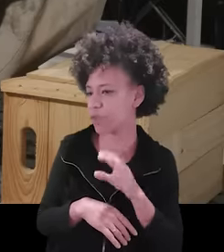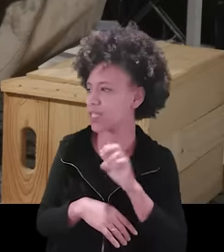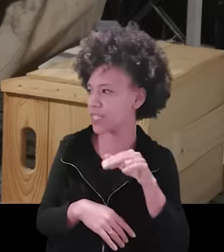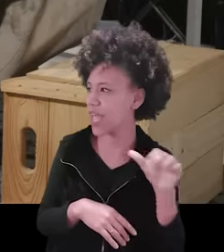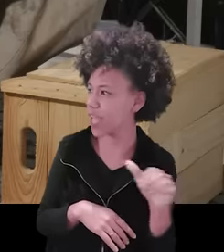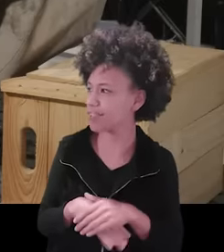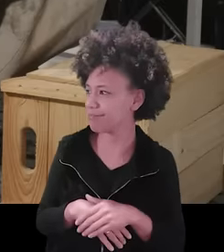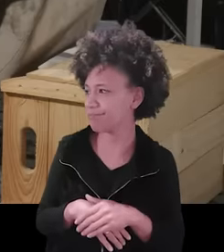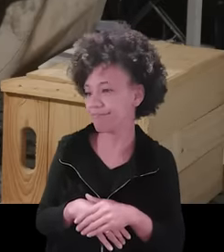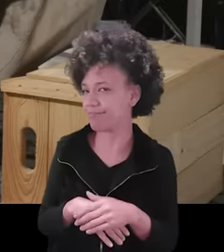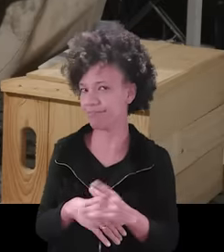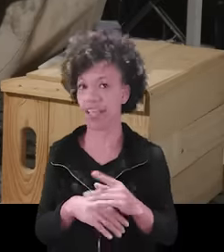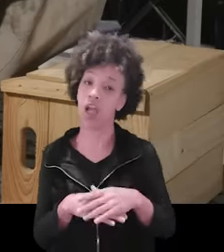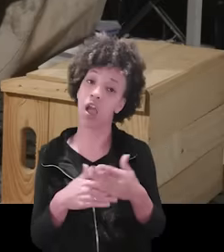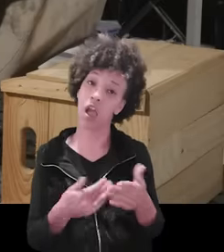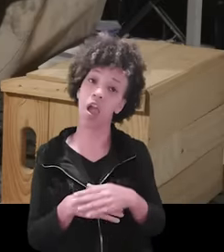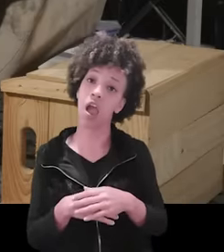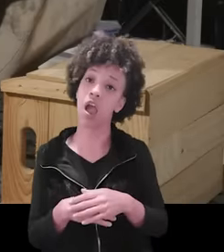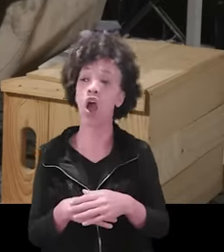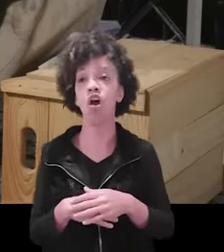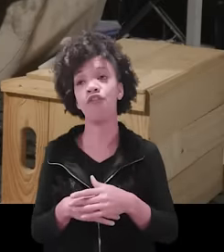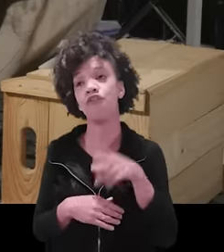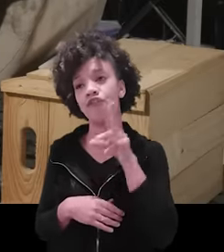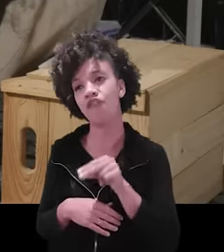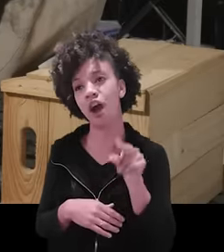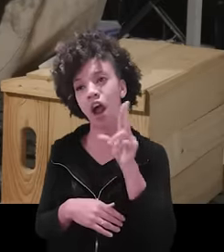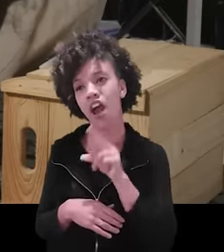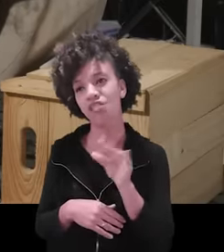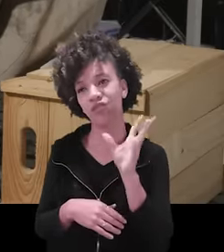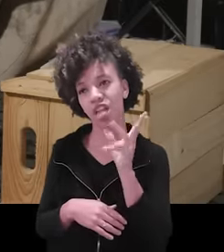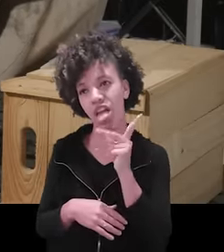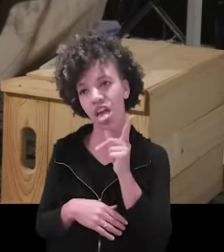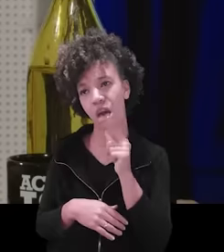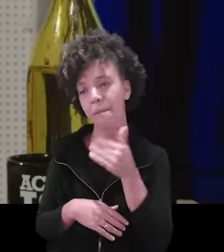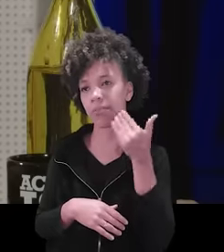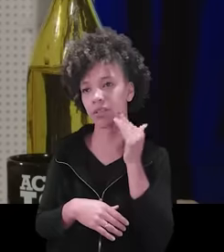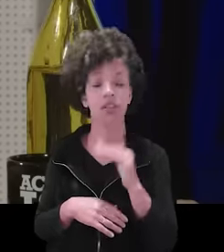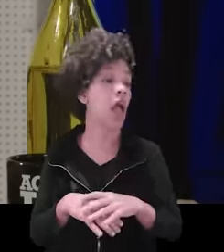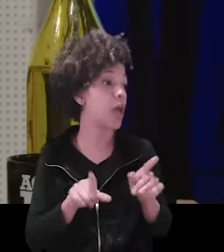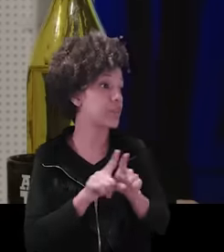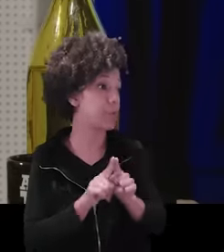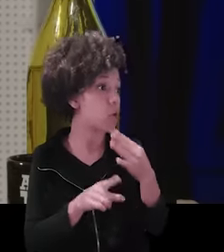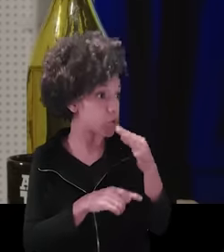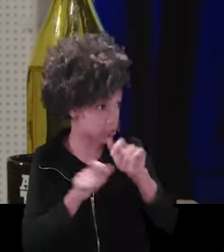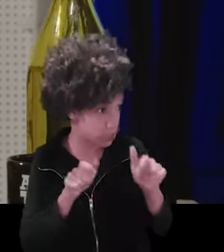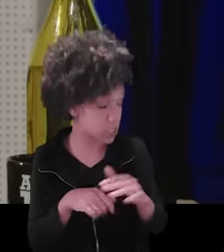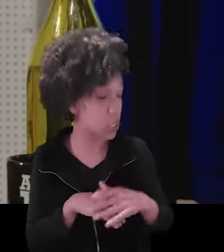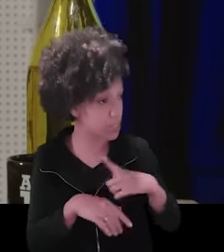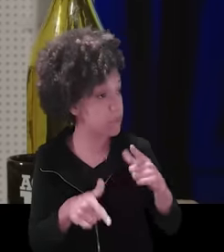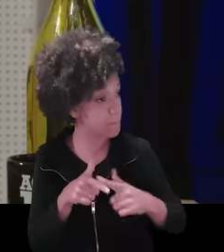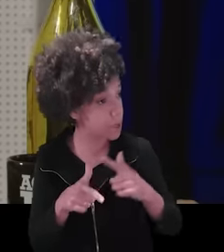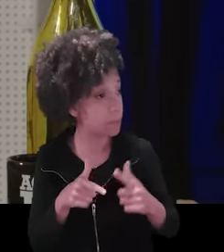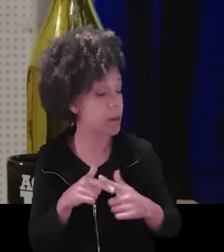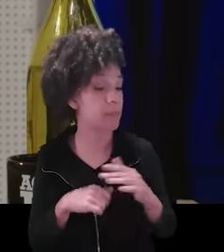que tá lá não é não é um cara que tá tipo meu pai eu vou se a pessoa tem entender né É isso aí também eu conheço